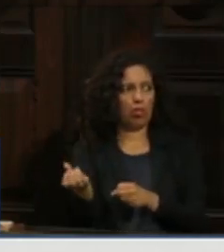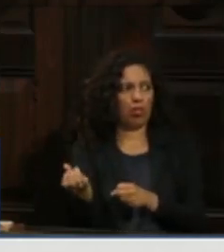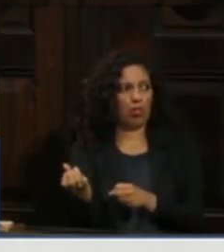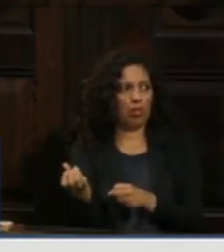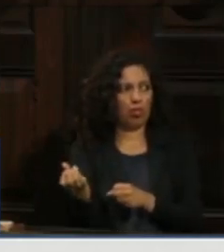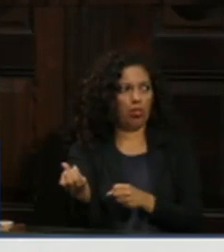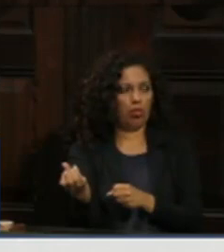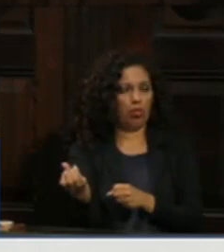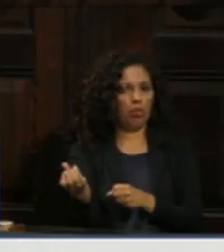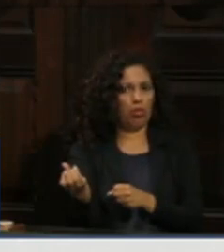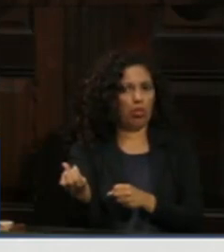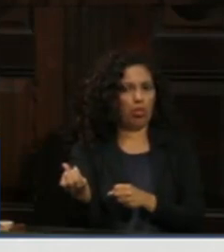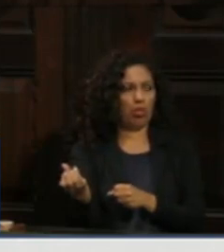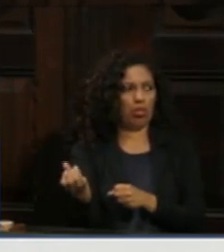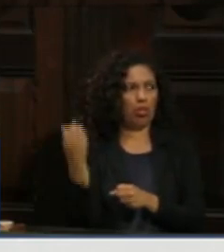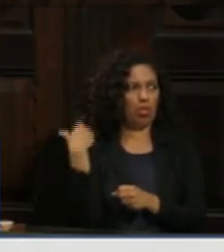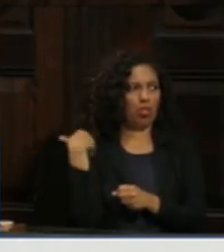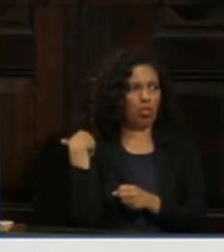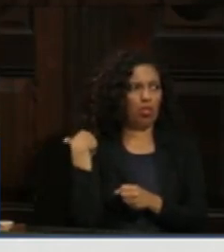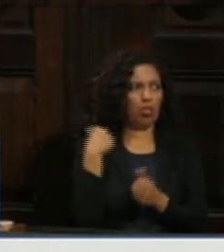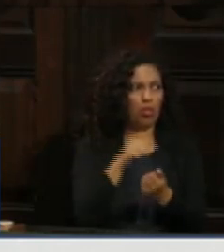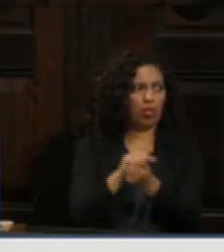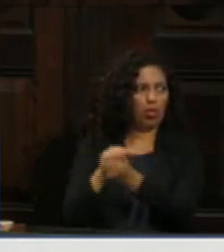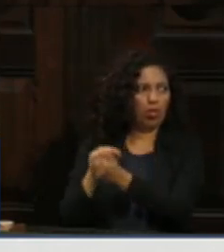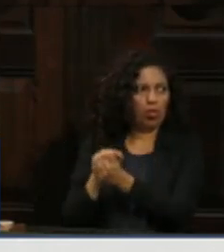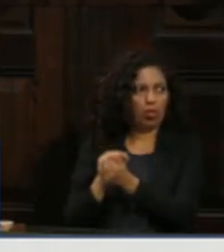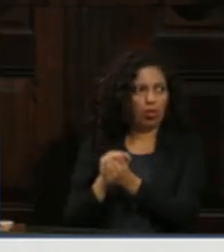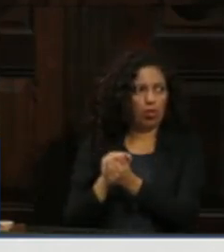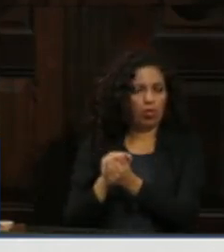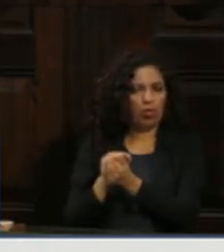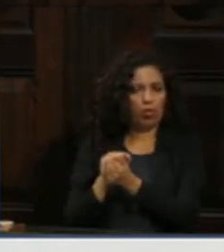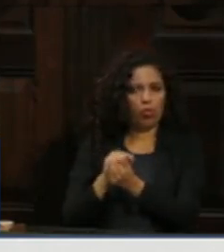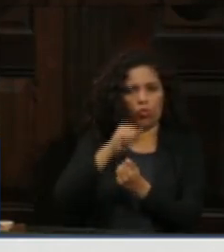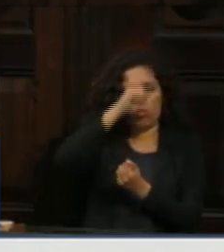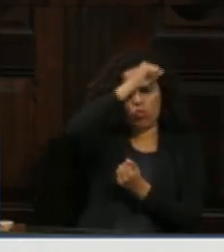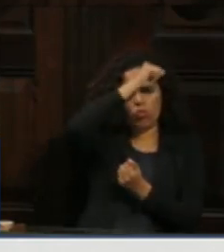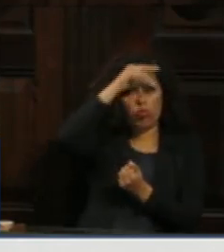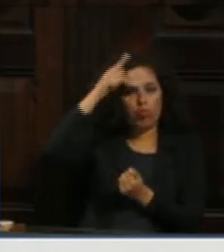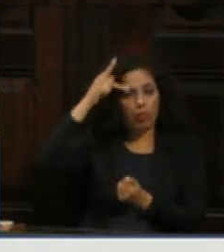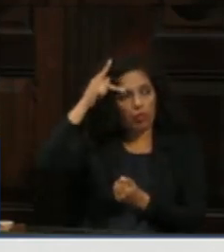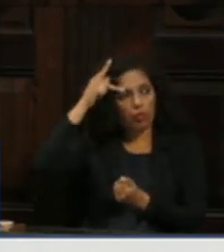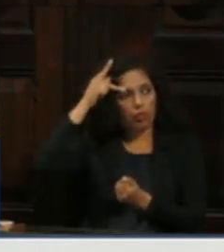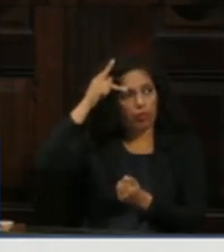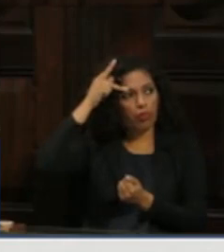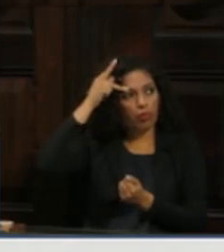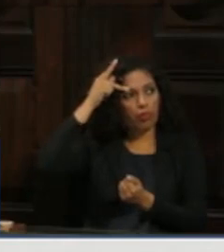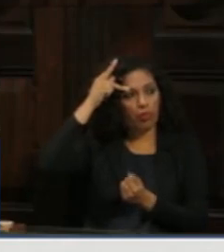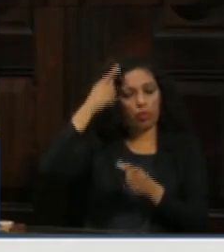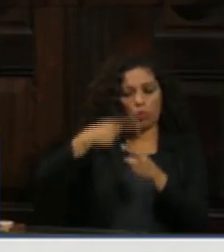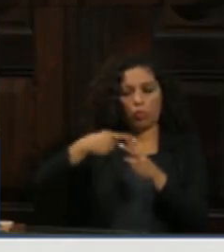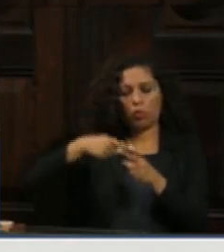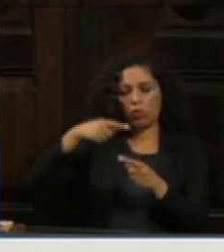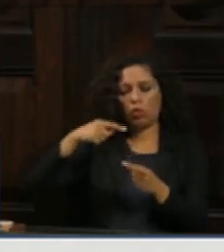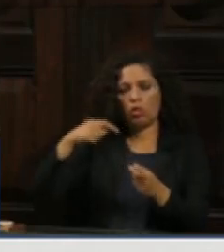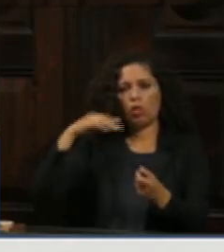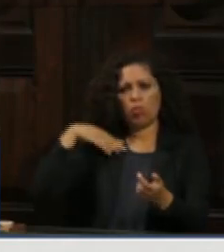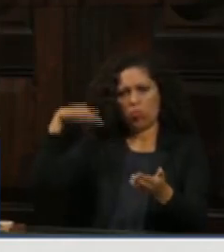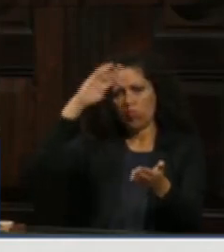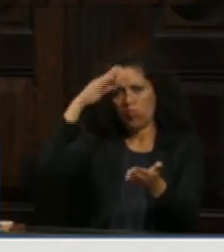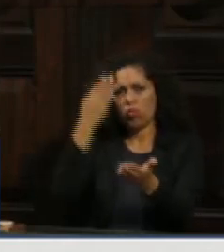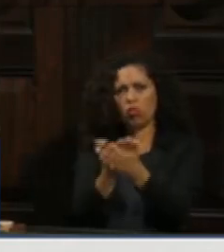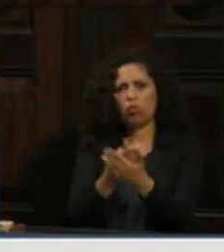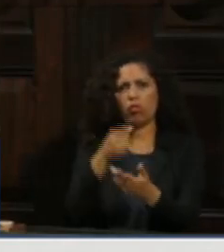2016, porque o vice-prefeito à época, Axel Grael, foi impugnado. Eu já tinha sido vice-prefeito de Niterói